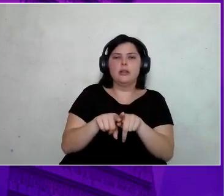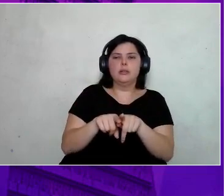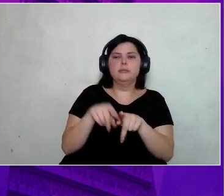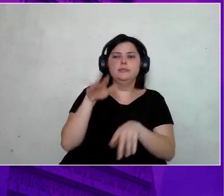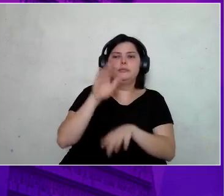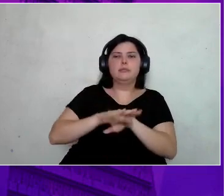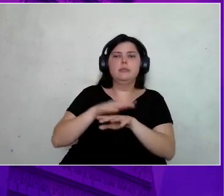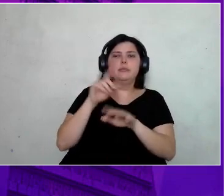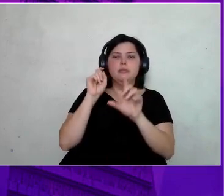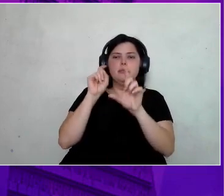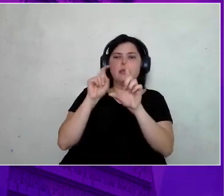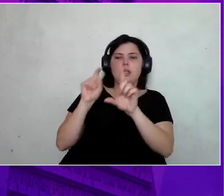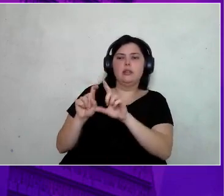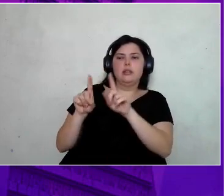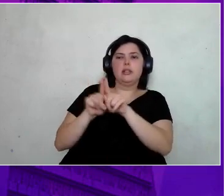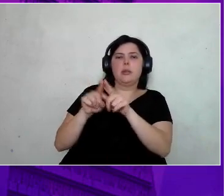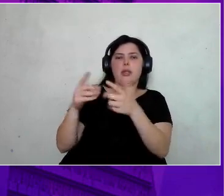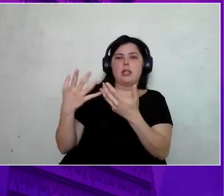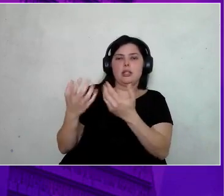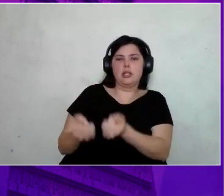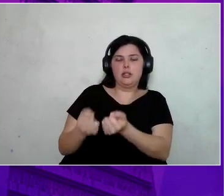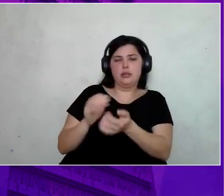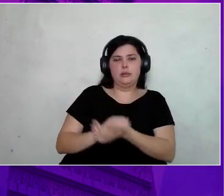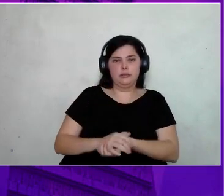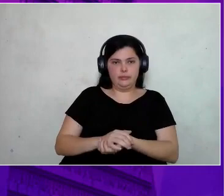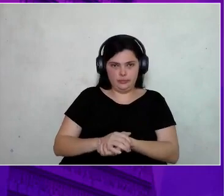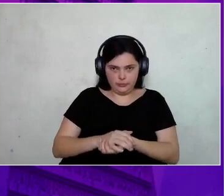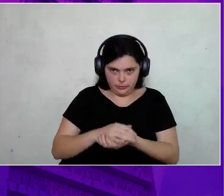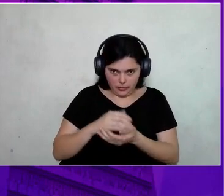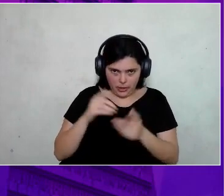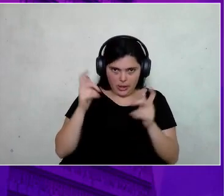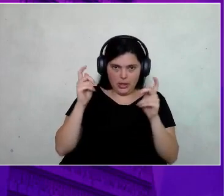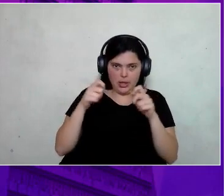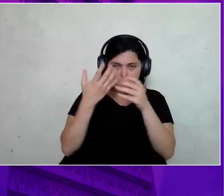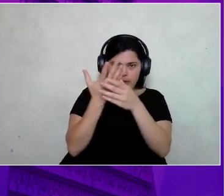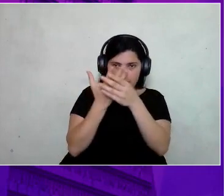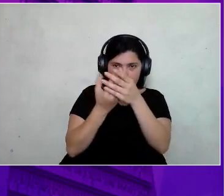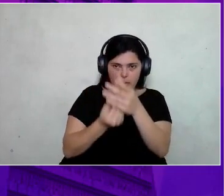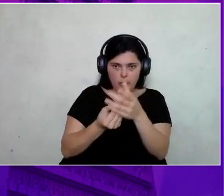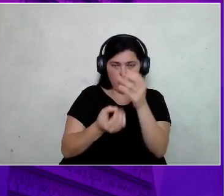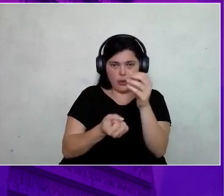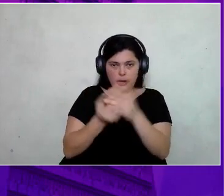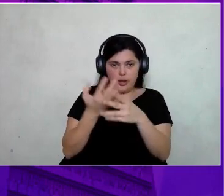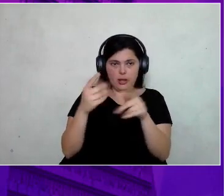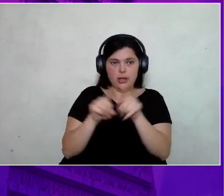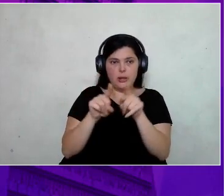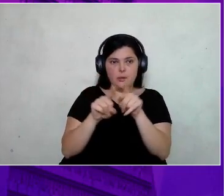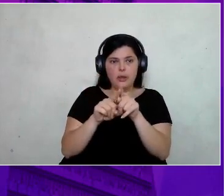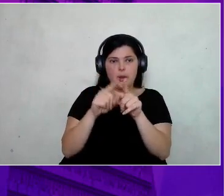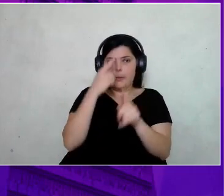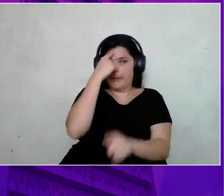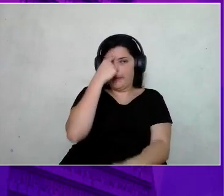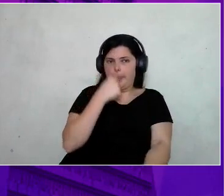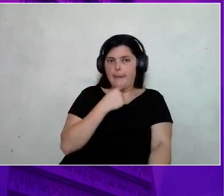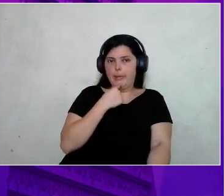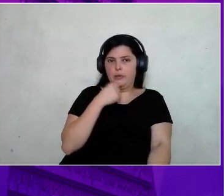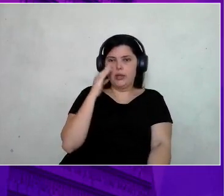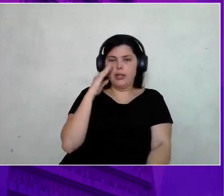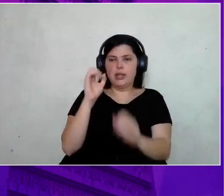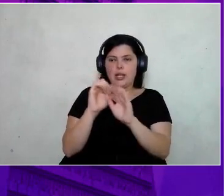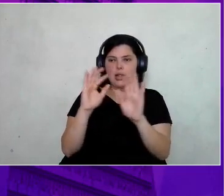e adoções. Né? Então, ali eu consigo fazer filtros. E aqui eu tenho perfilamento para entender melhor esse cliente,